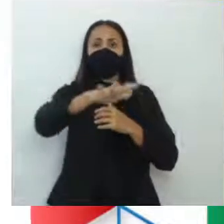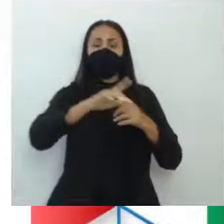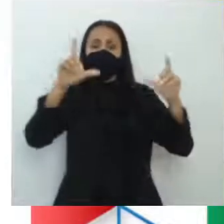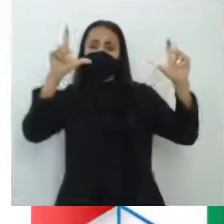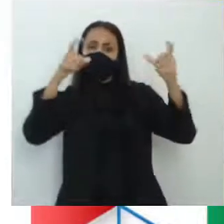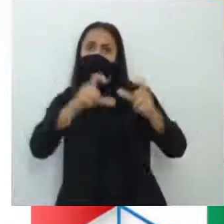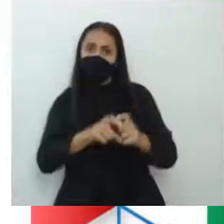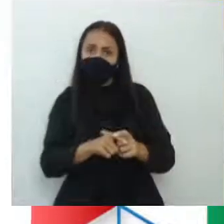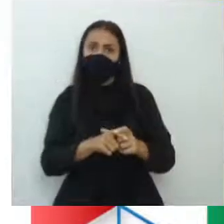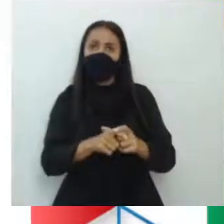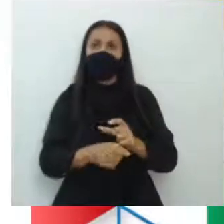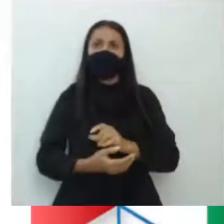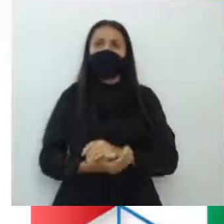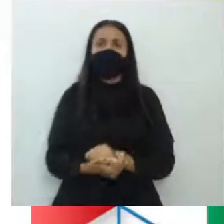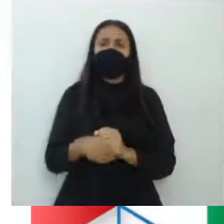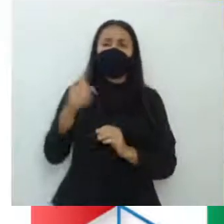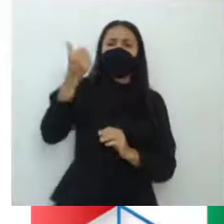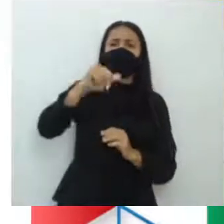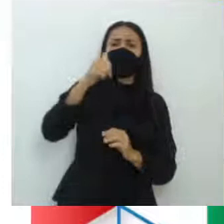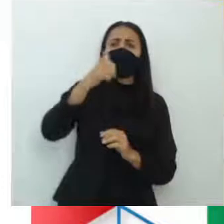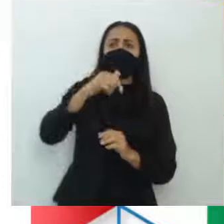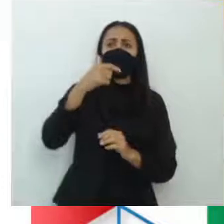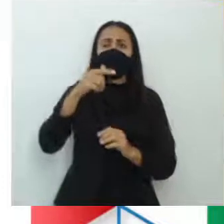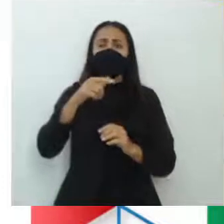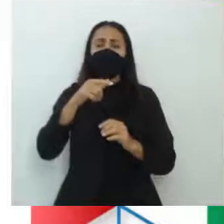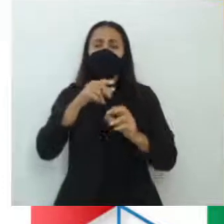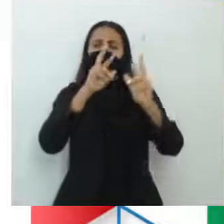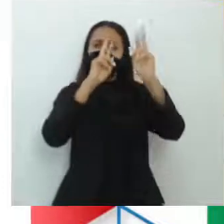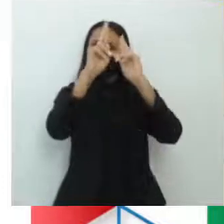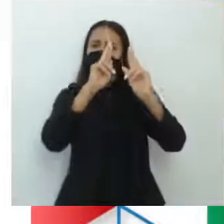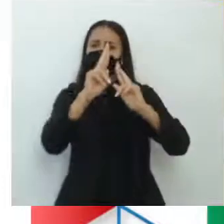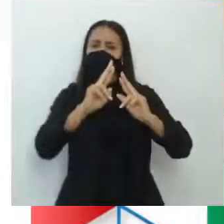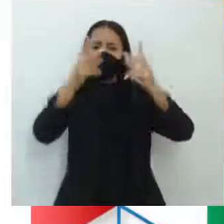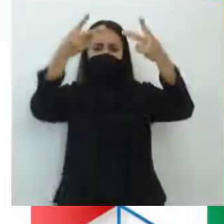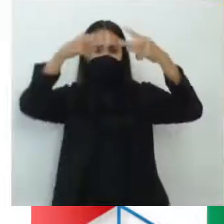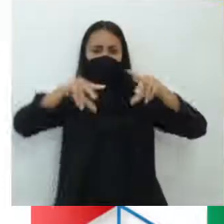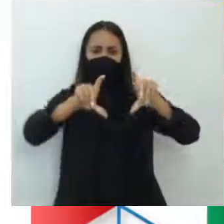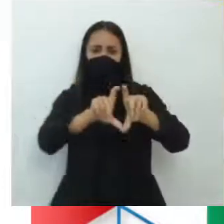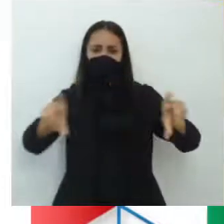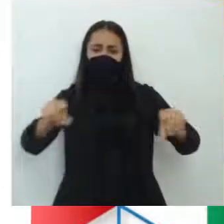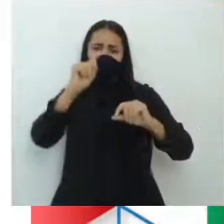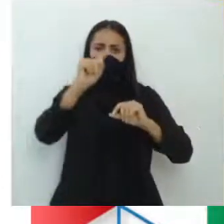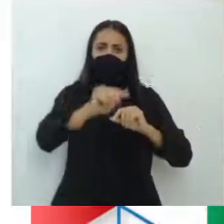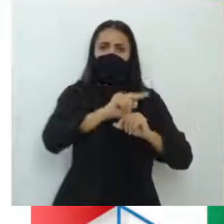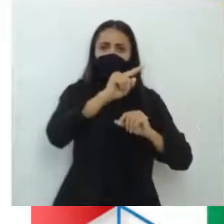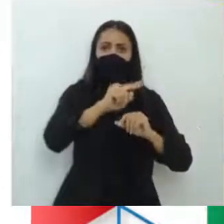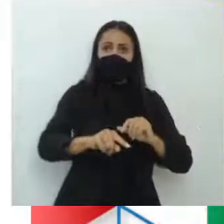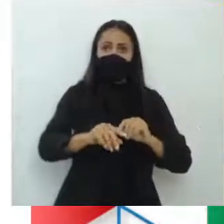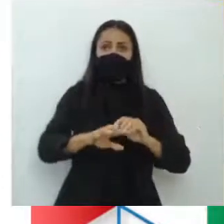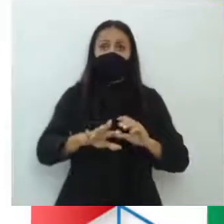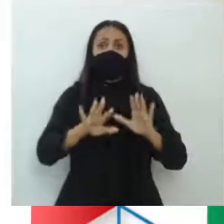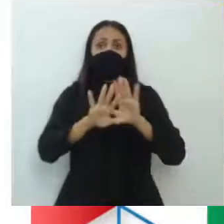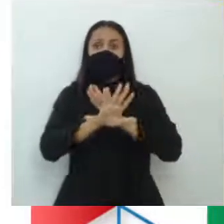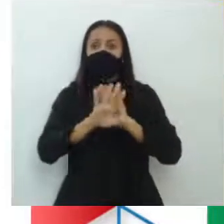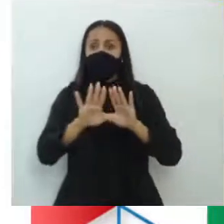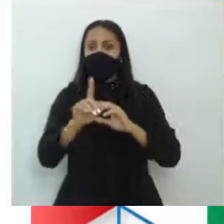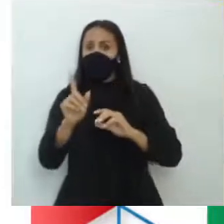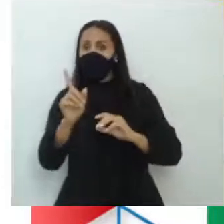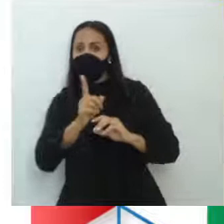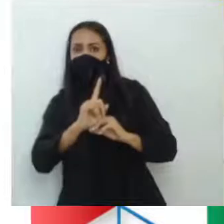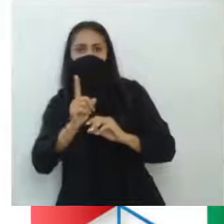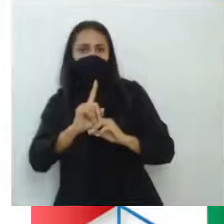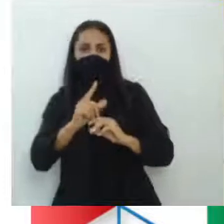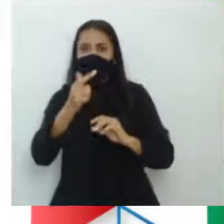reduzido. Analise aí as alternativas abaixo e marque aquela que não indica uma forma de deter